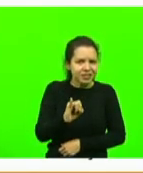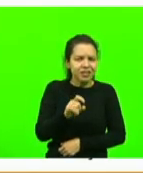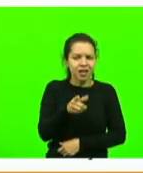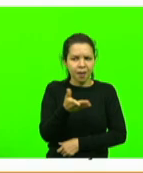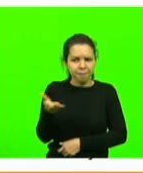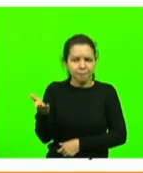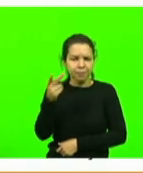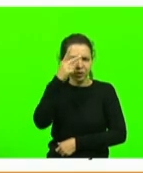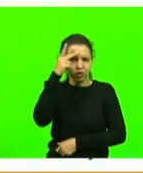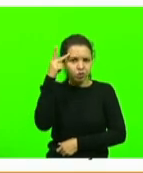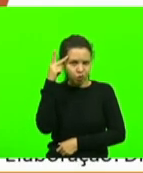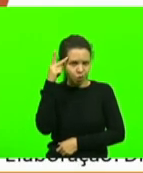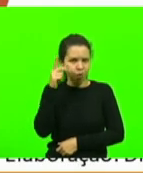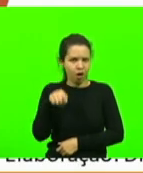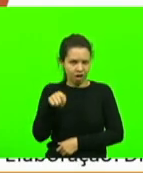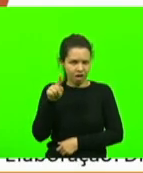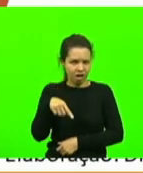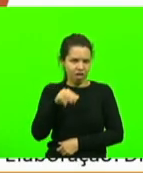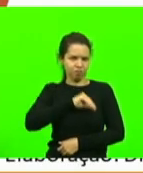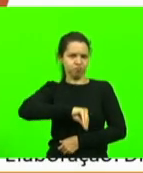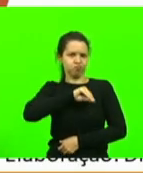fato marajás